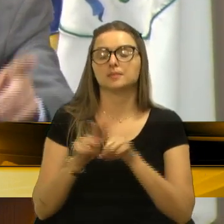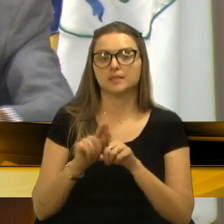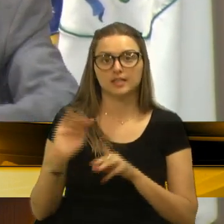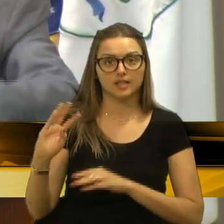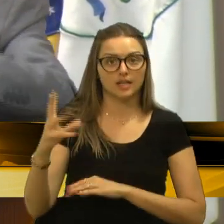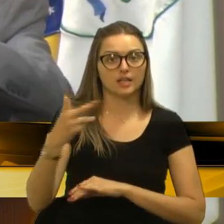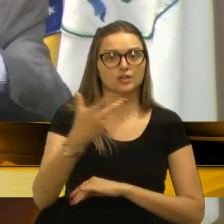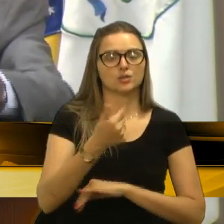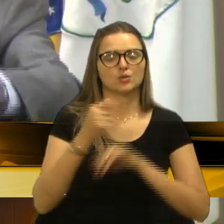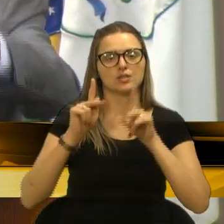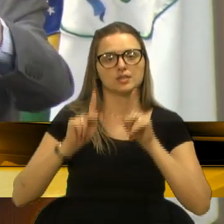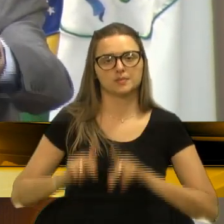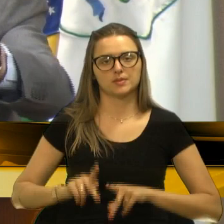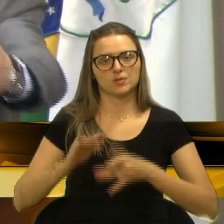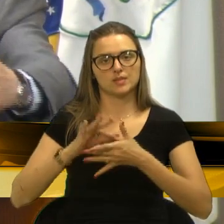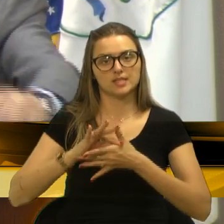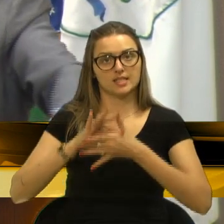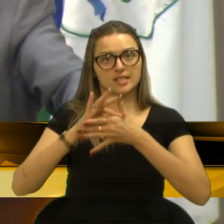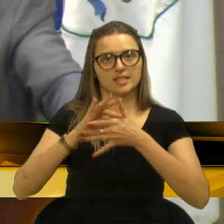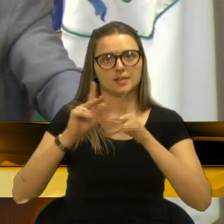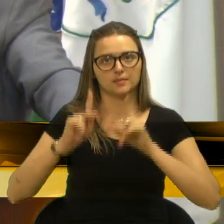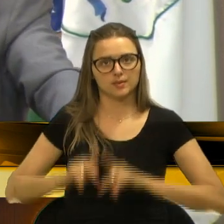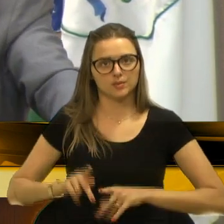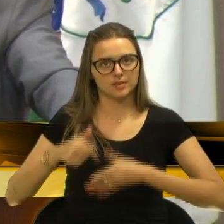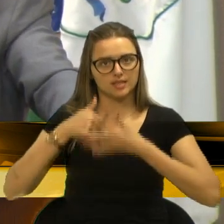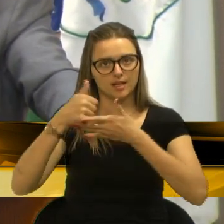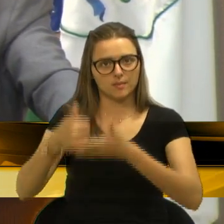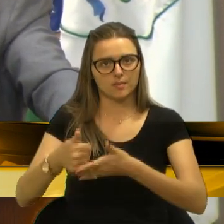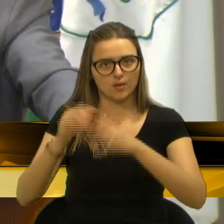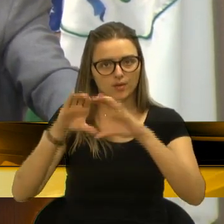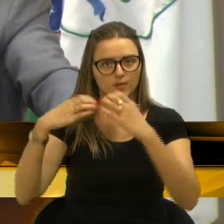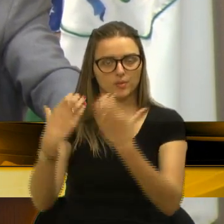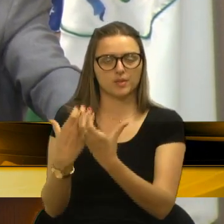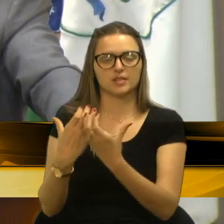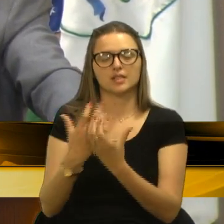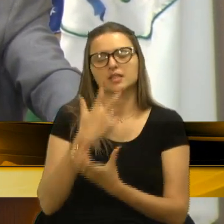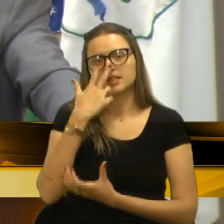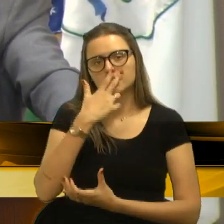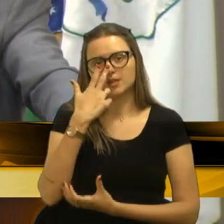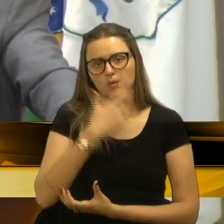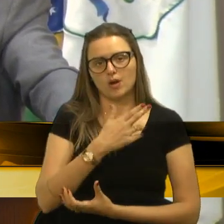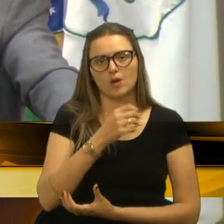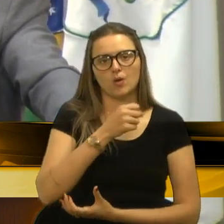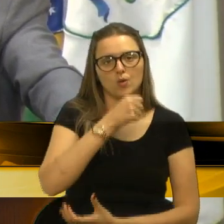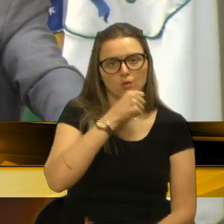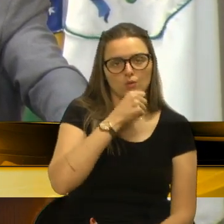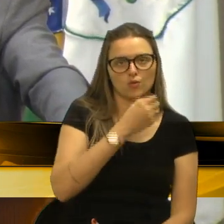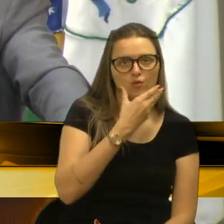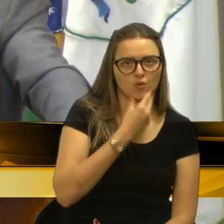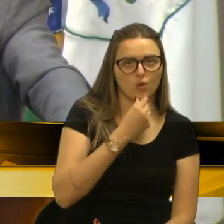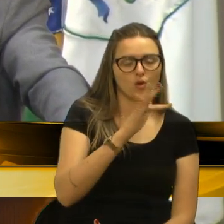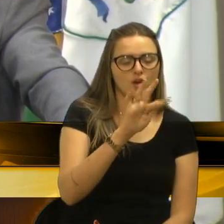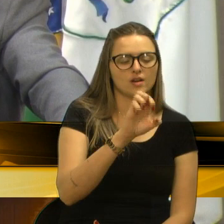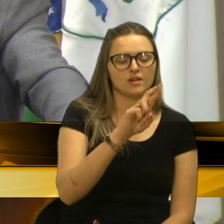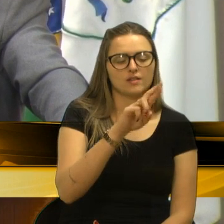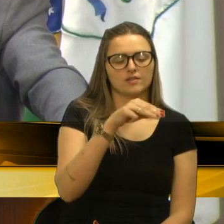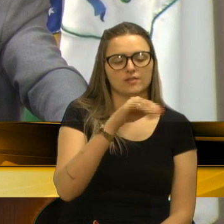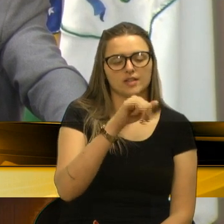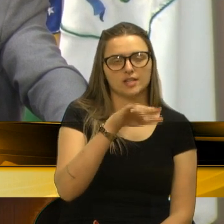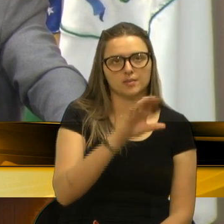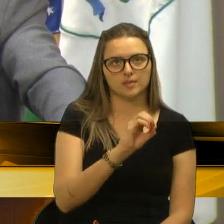os leigos, as lideranças que ao longo desses anos, a exemplo do que o vô Fermino e a família do vô